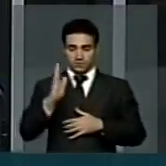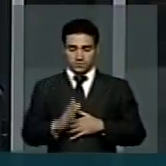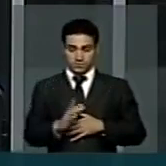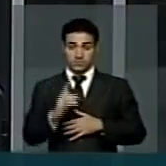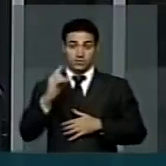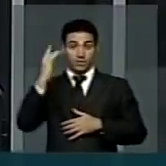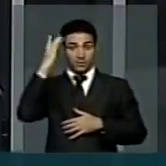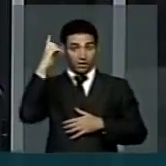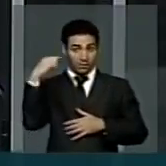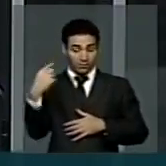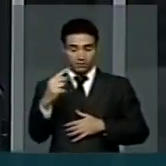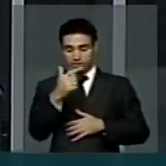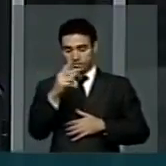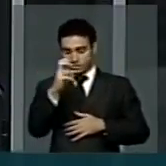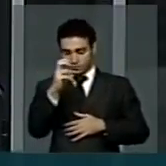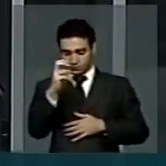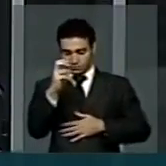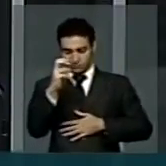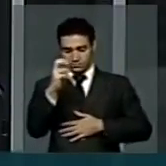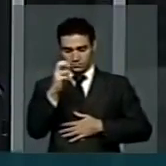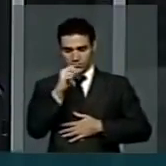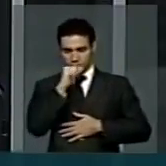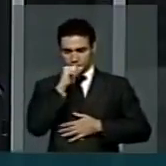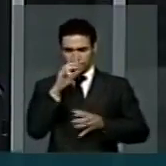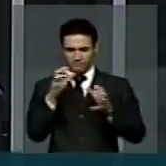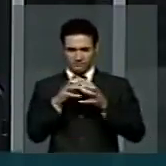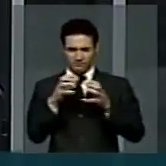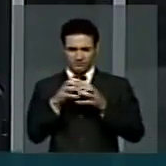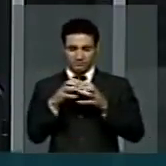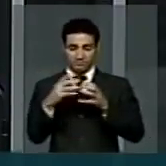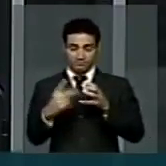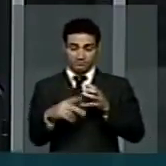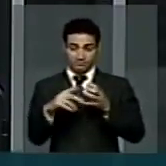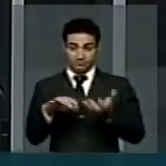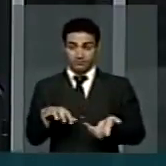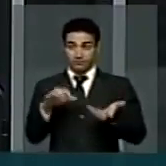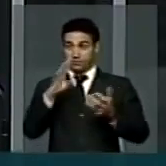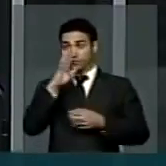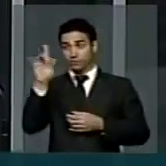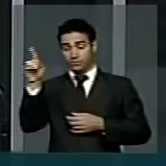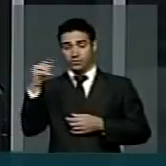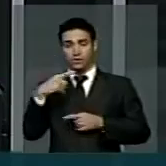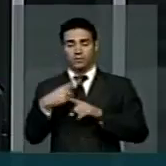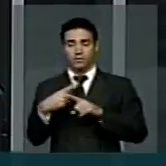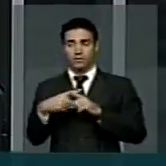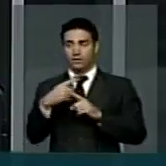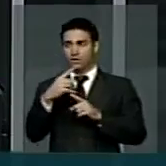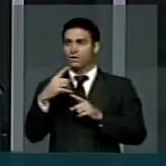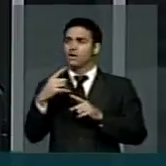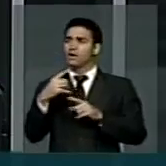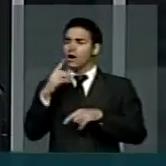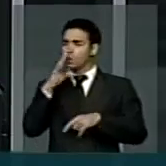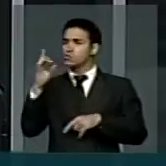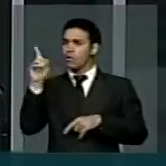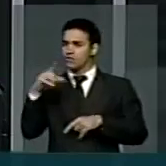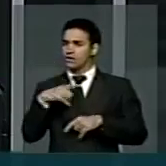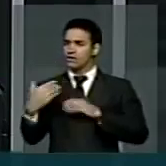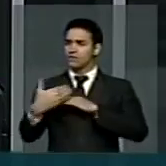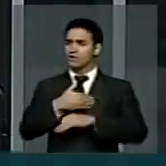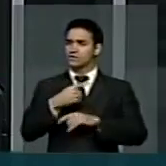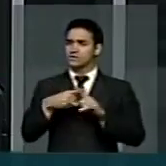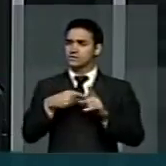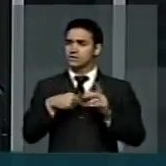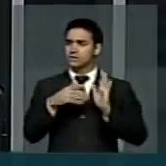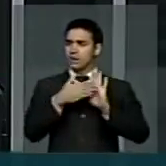dia seguinte, dia 25, a cúpula do Congresso Nacional acusou a Suprema Corte de invasão e intromissão na pauta